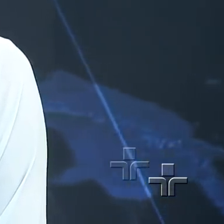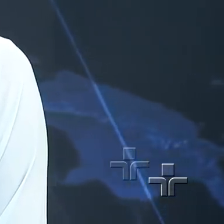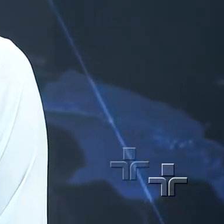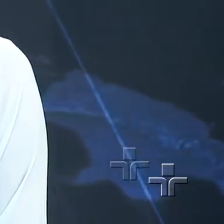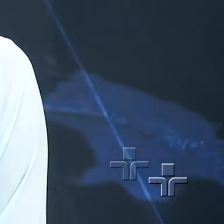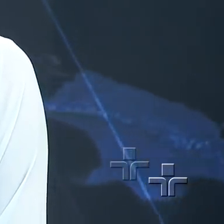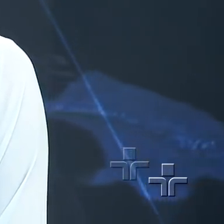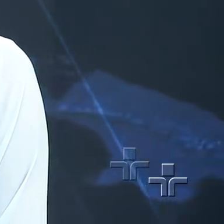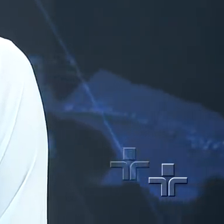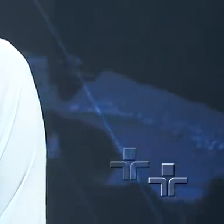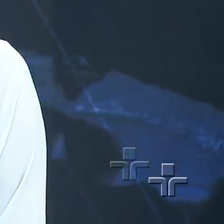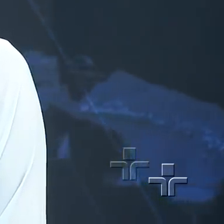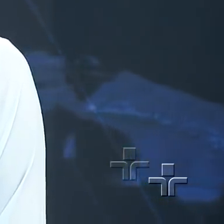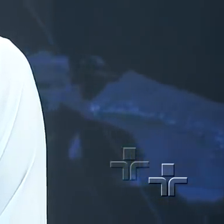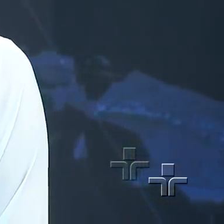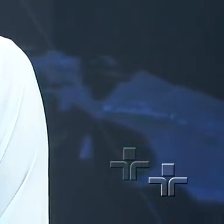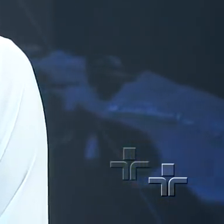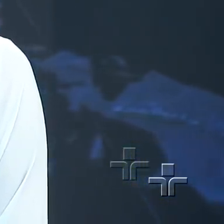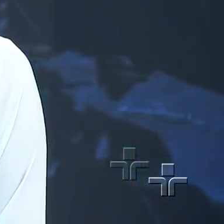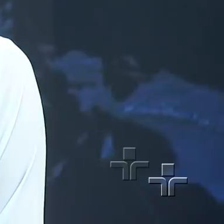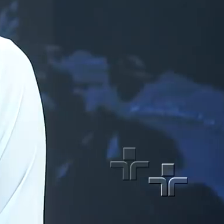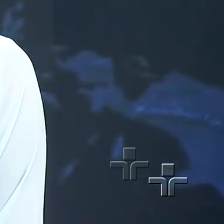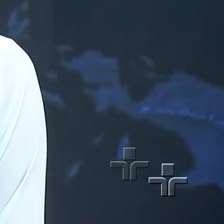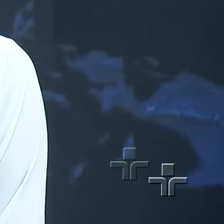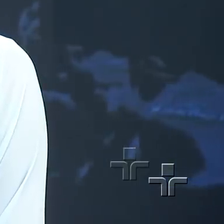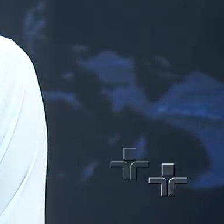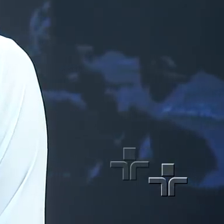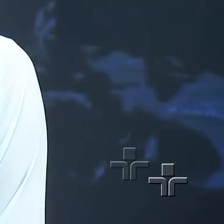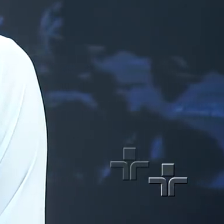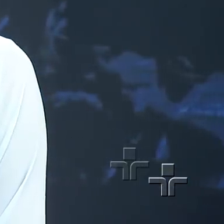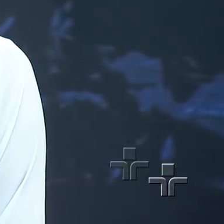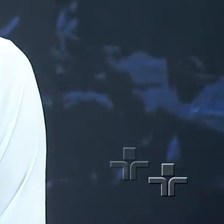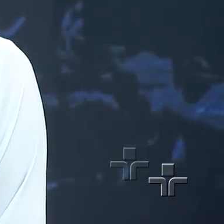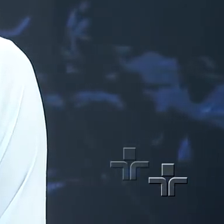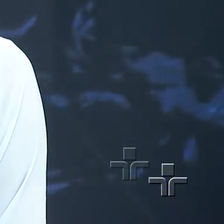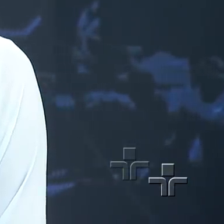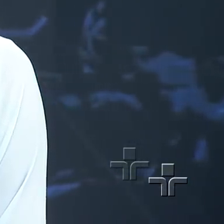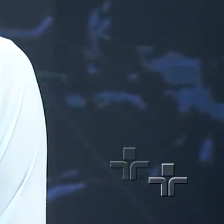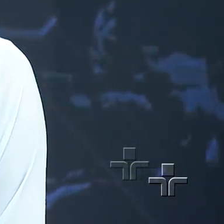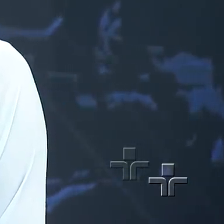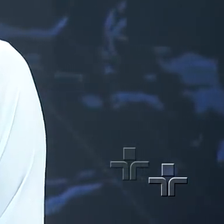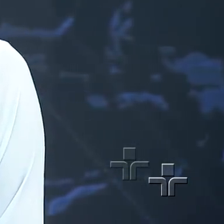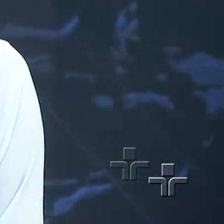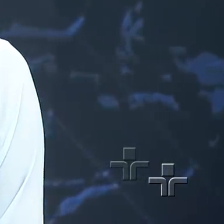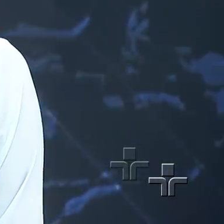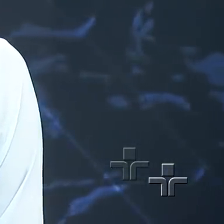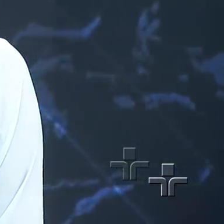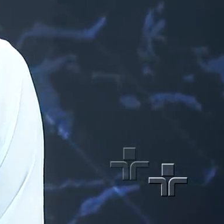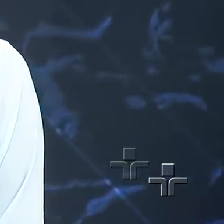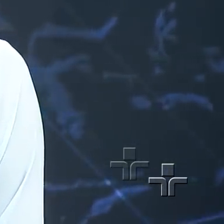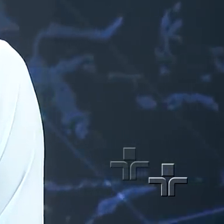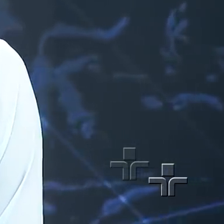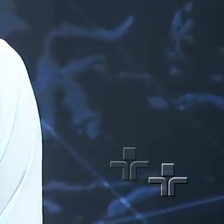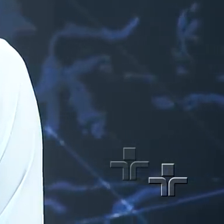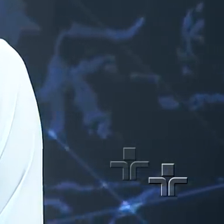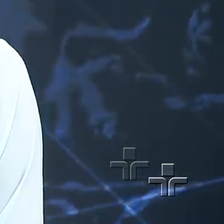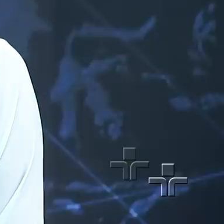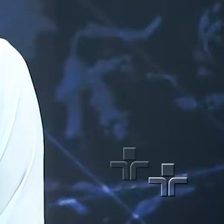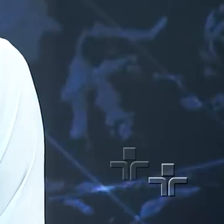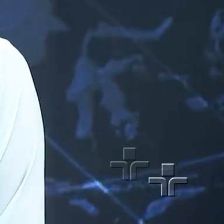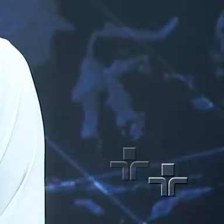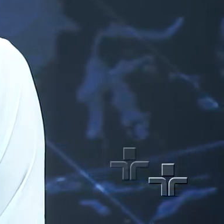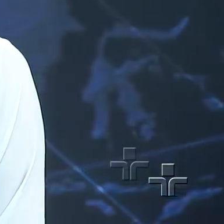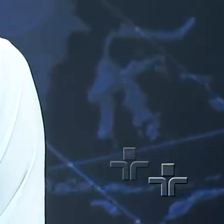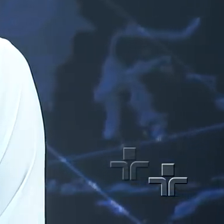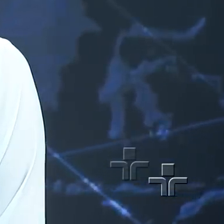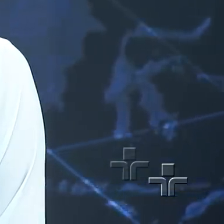atribuições da Segurança Pública, com poderes para indicar todo o primeiro escalão do ministério. O anúncio foi feito hoje, depois de uma reunião com